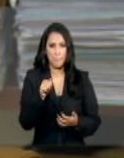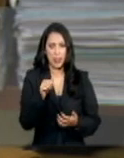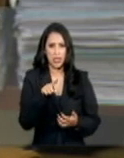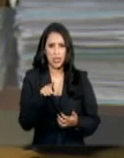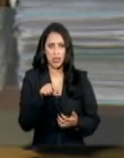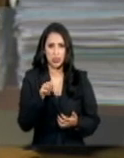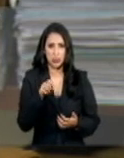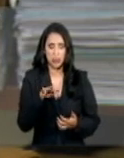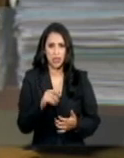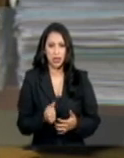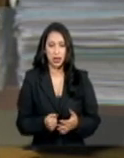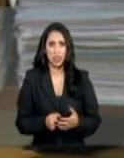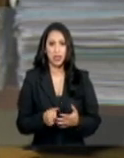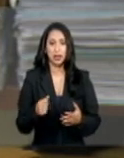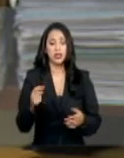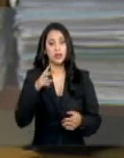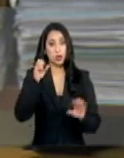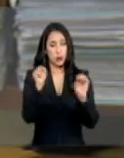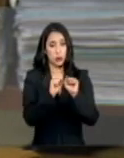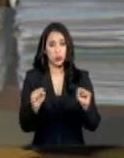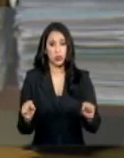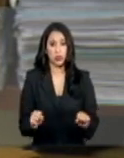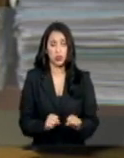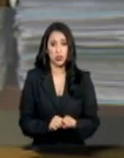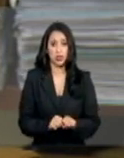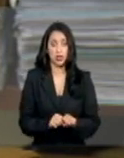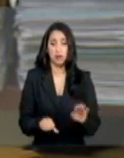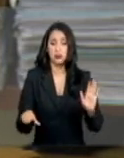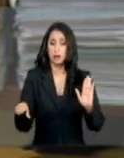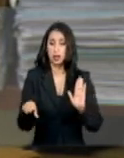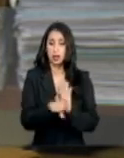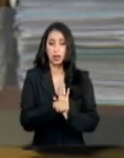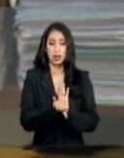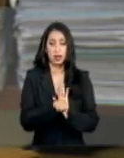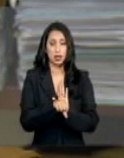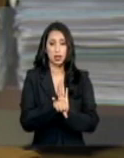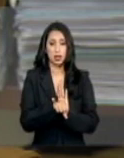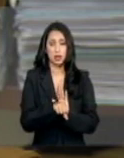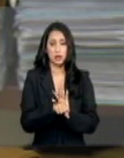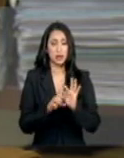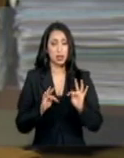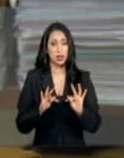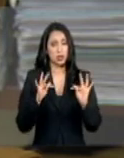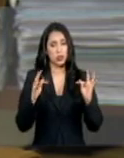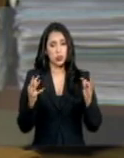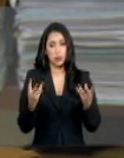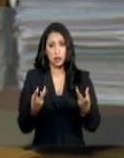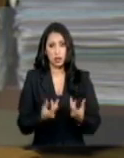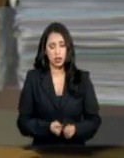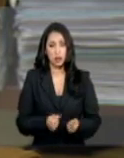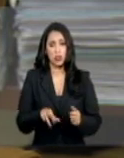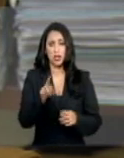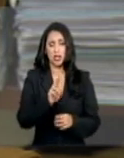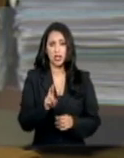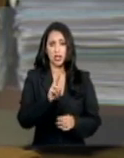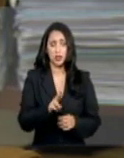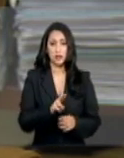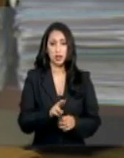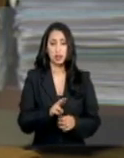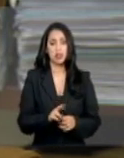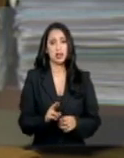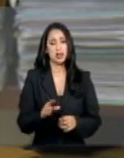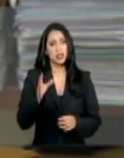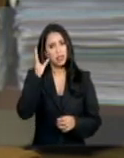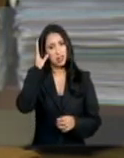embrionário do atual sistema de criminal compliance e por isso mesmo representa um marco decisivo na